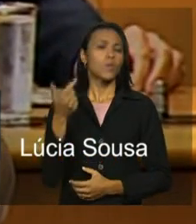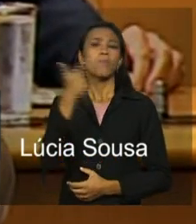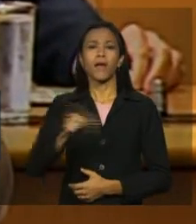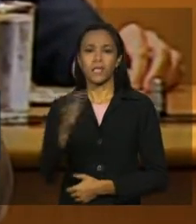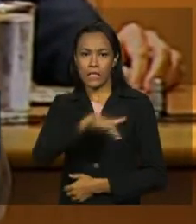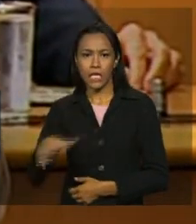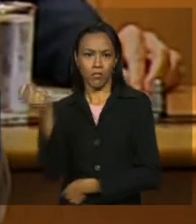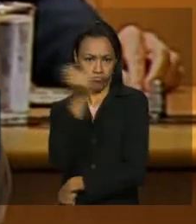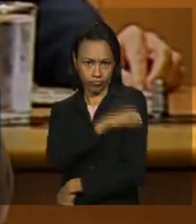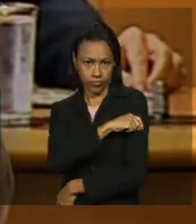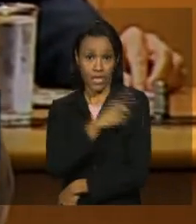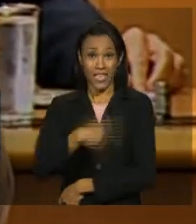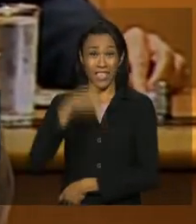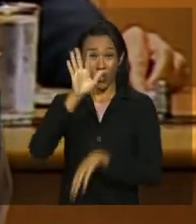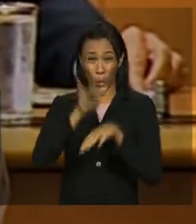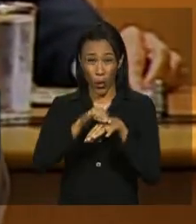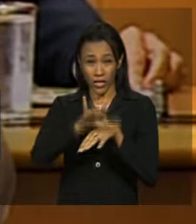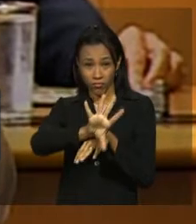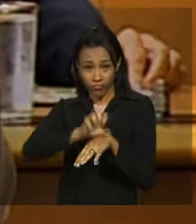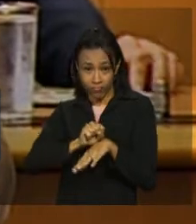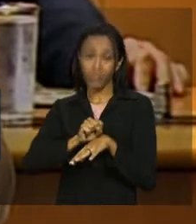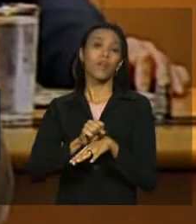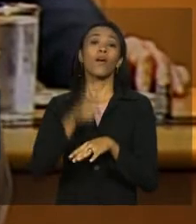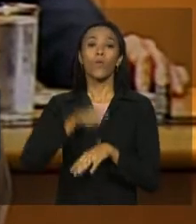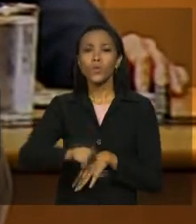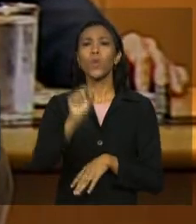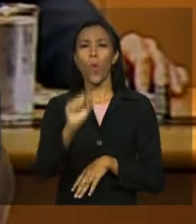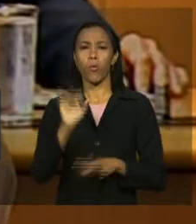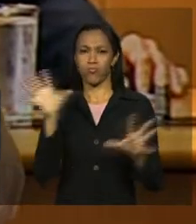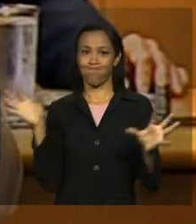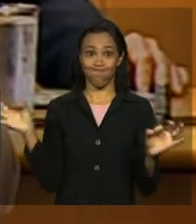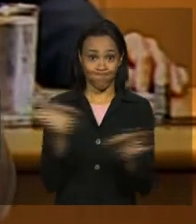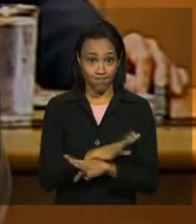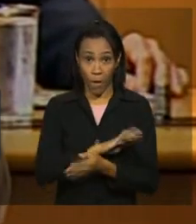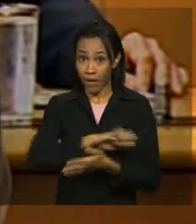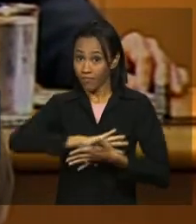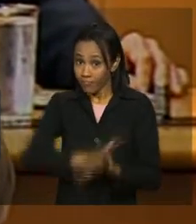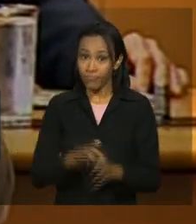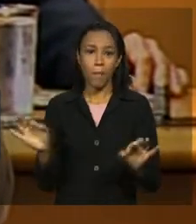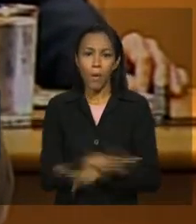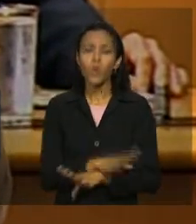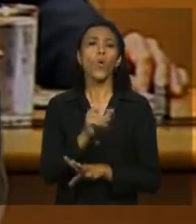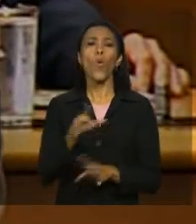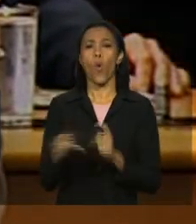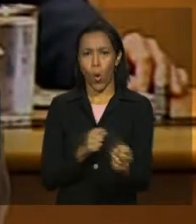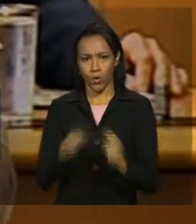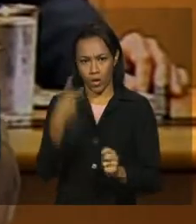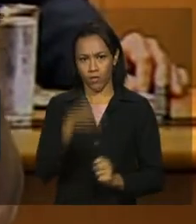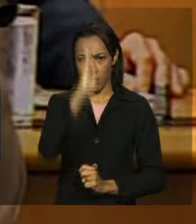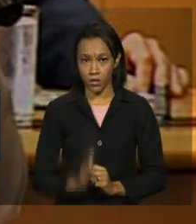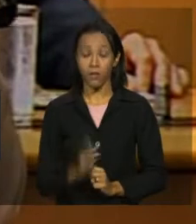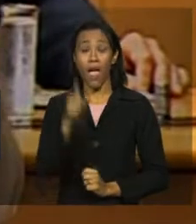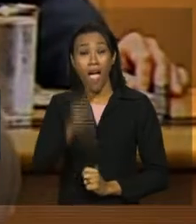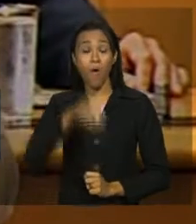para garantir que as doenças imunopreveníveis continue o erradicadas ou eliminadas ou controladas no